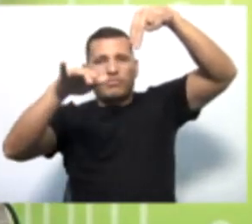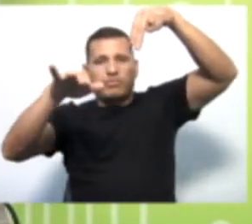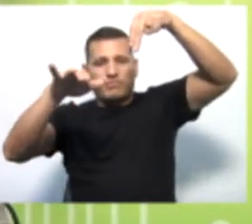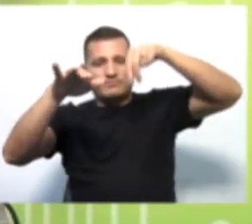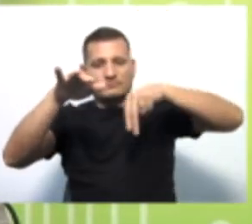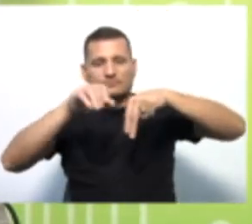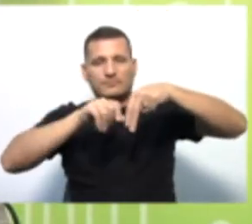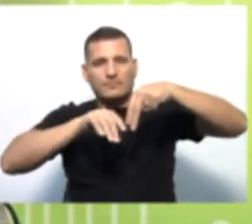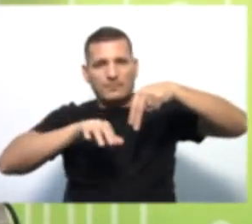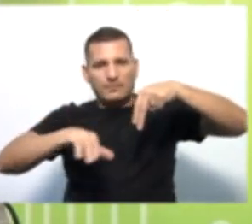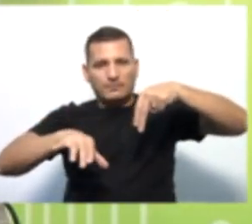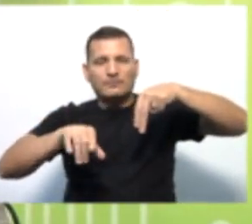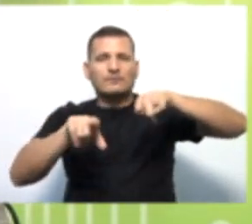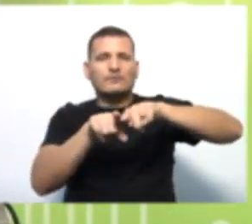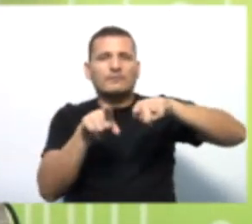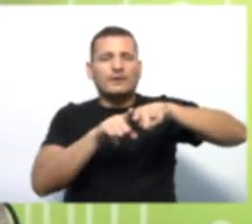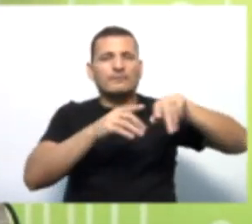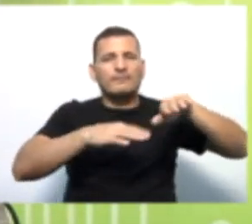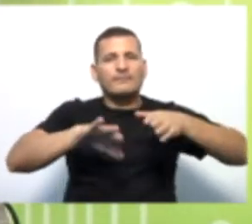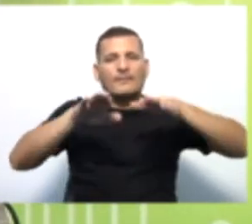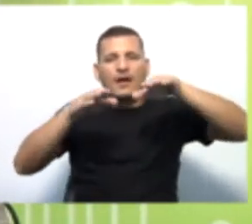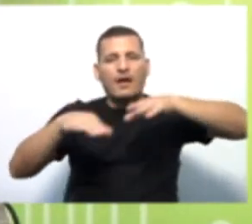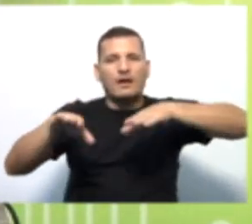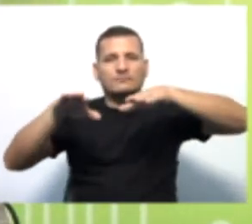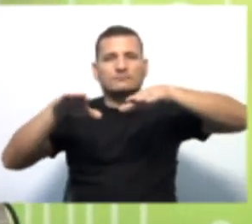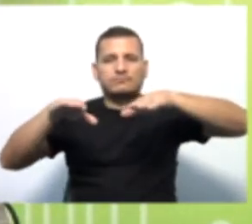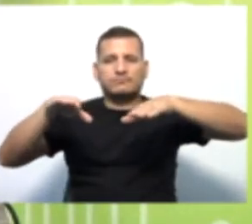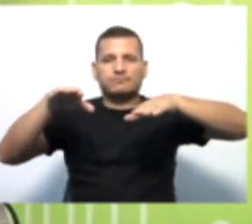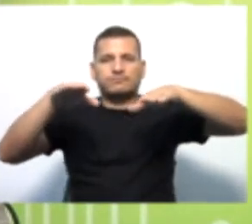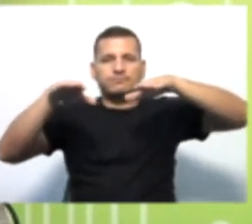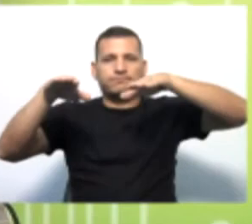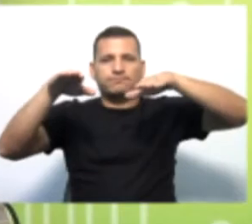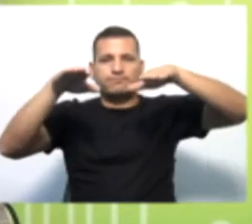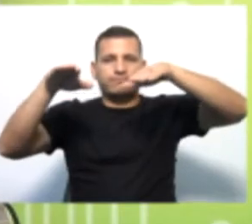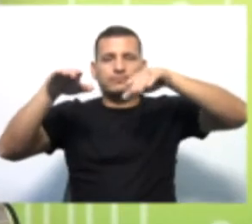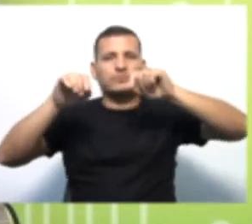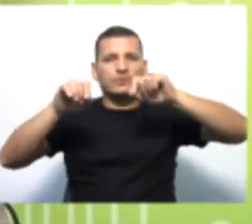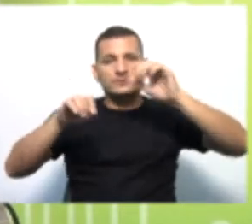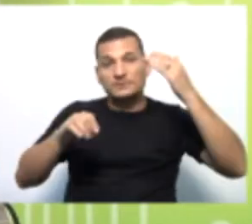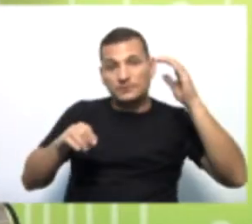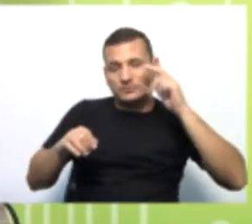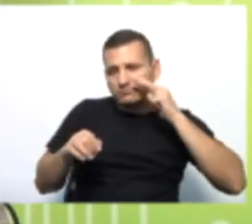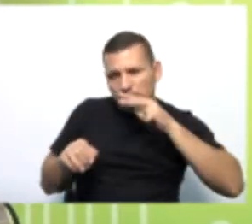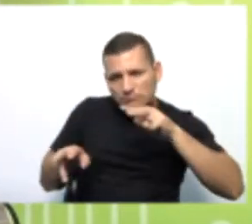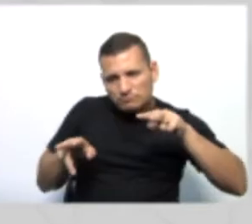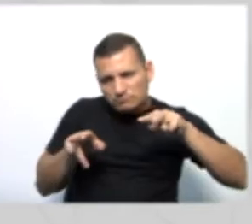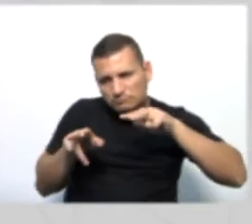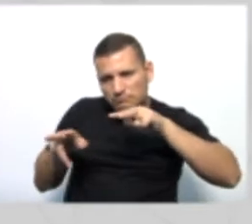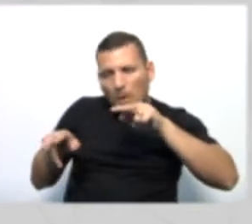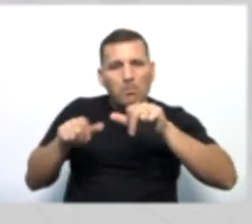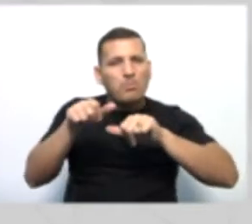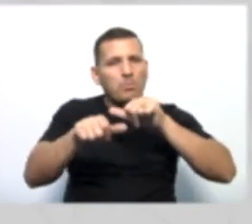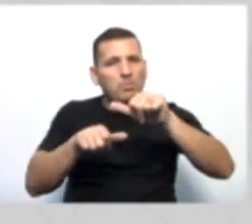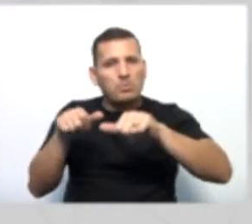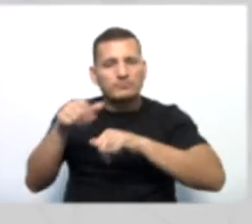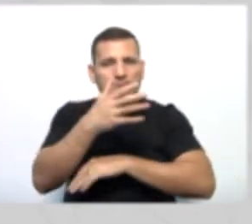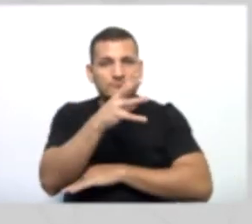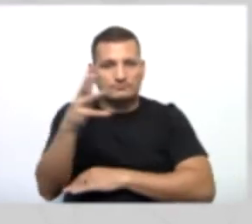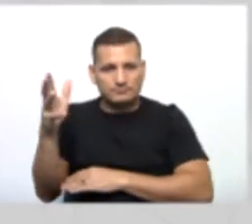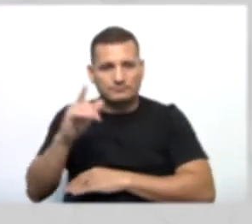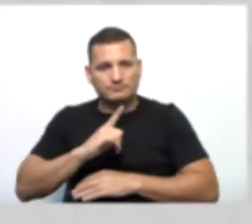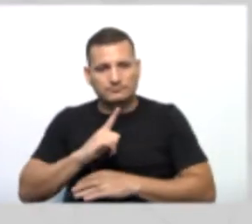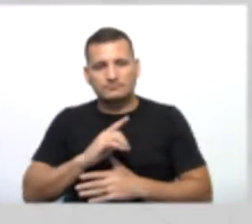denúncias feitas a partir dos cientistas que começaram a observar a natureza mudando, tá bom? Pequenas ações, então, que geram